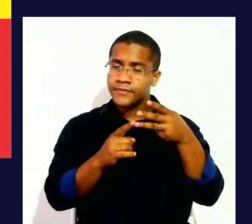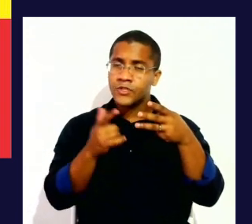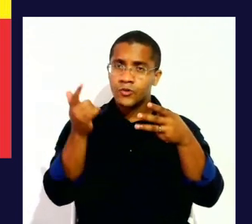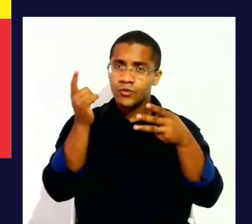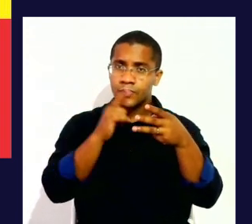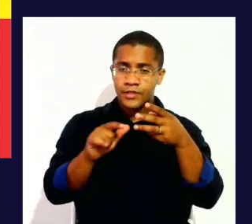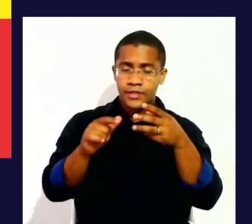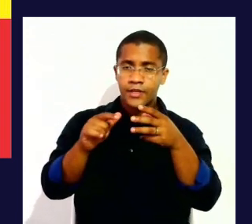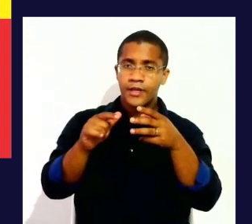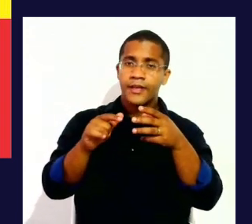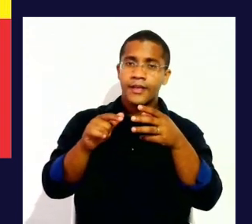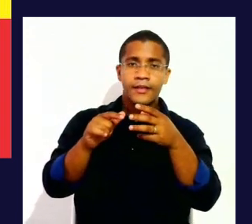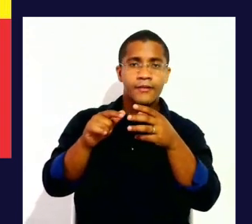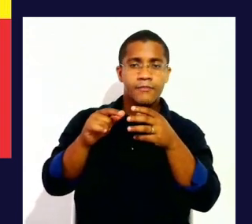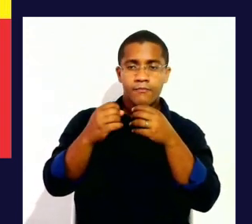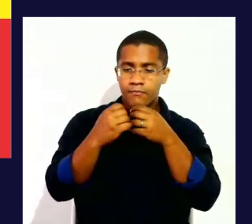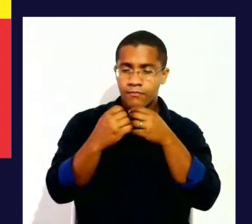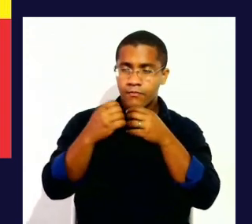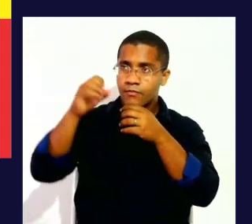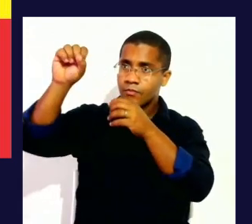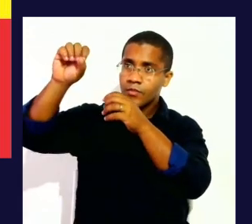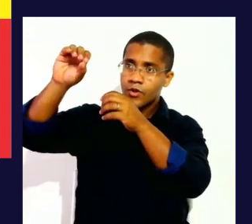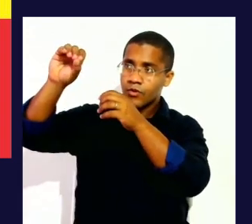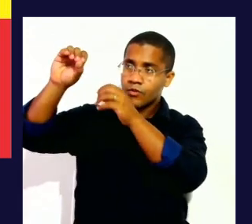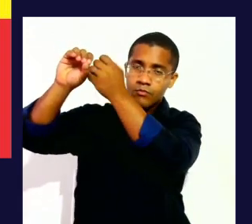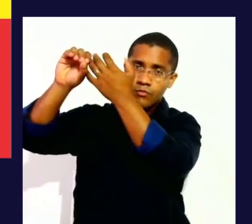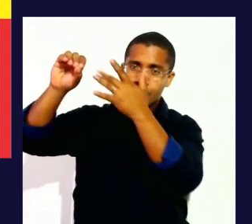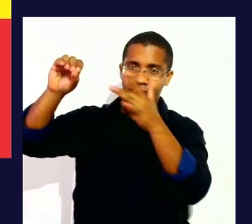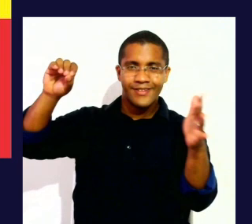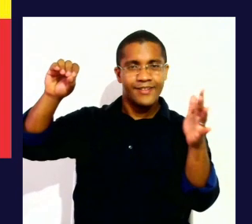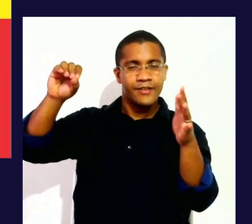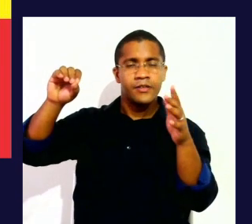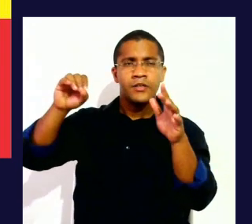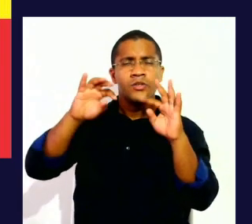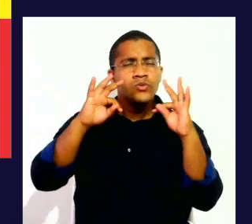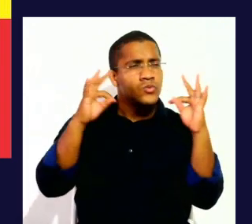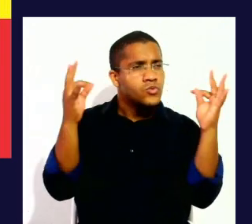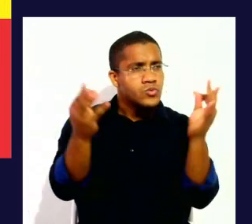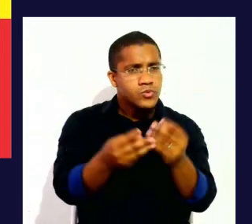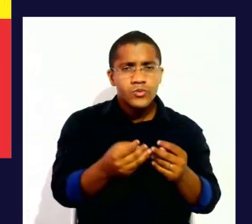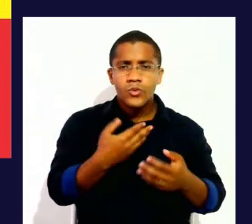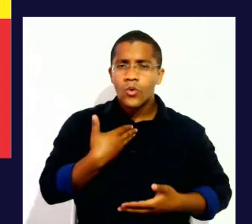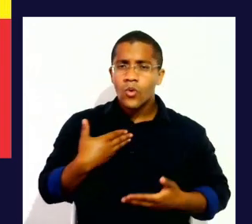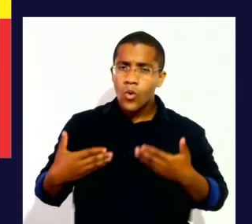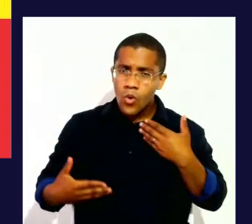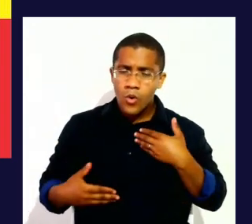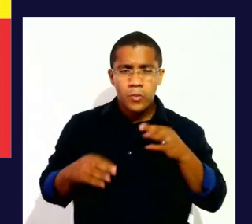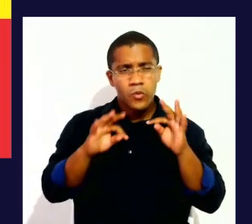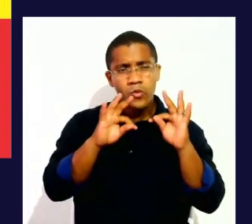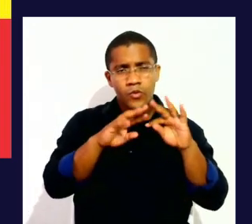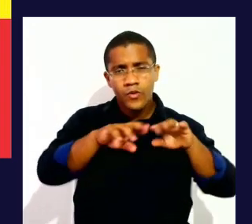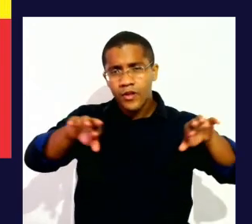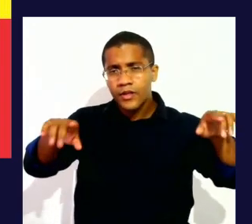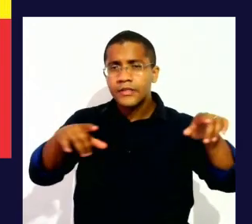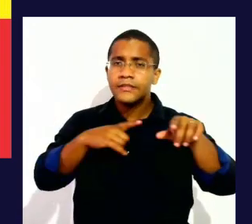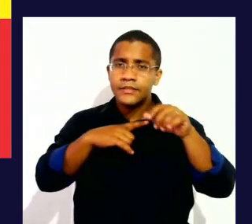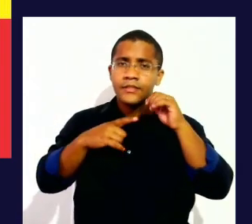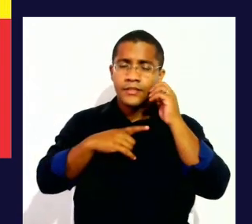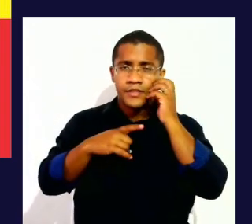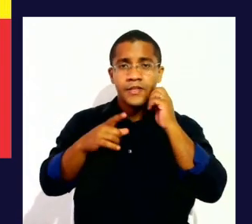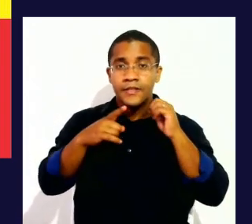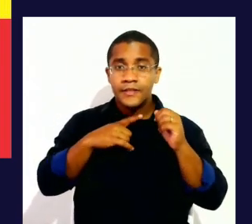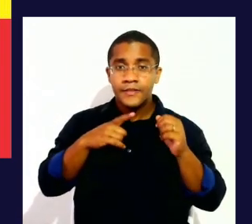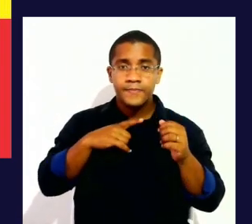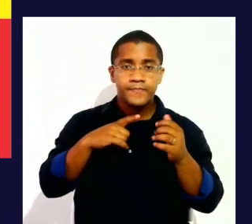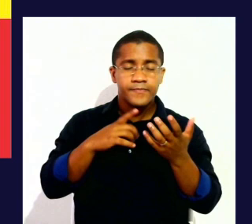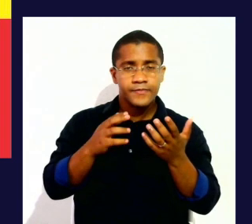Sol, porém, que emite a questão da radiação. Todos os corpos emitem, absorvem radiação